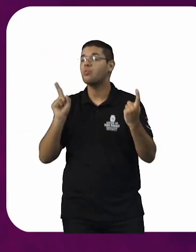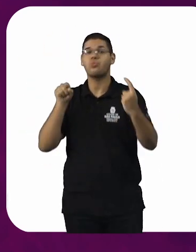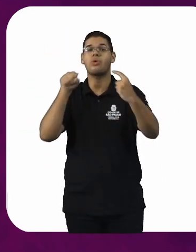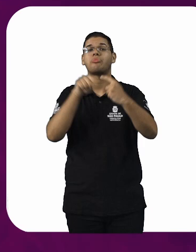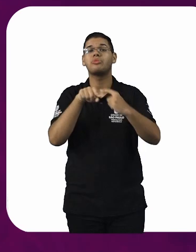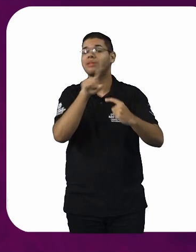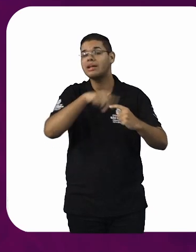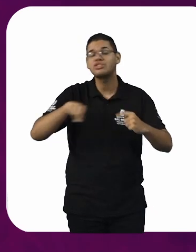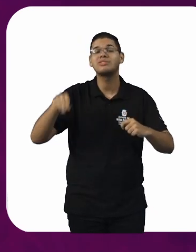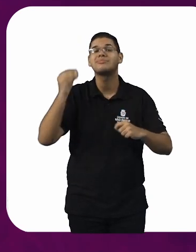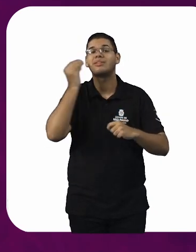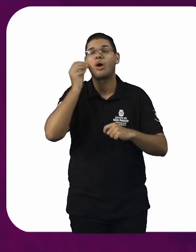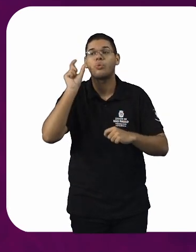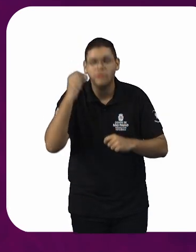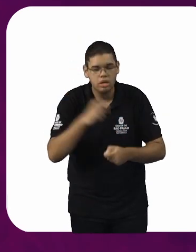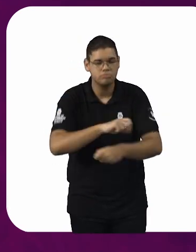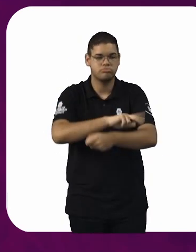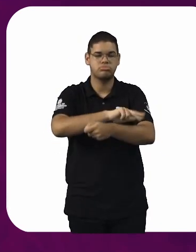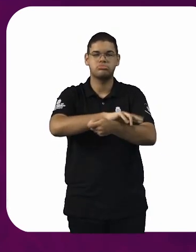práticas discriminatórias?